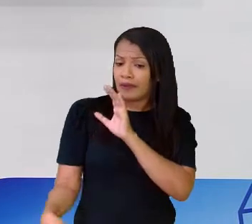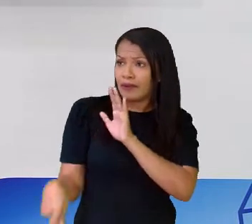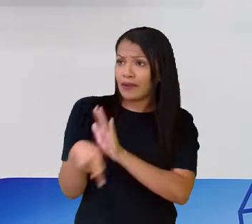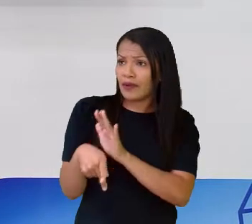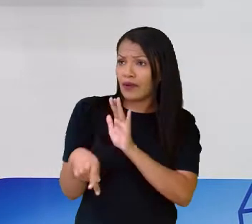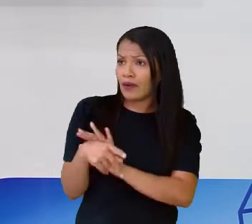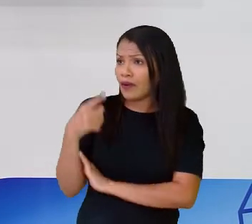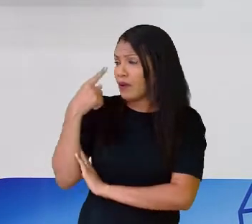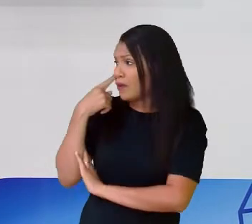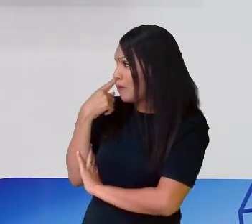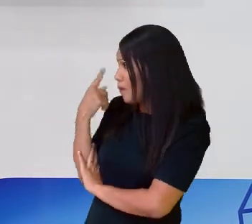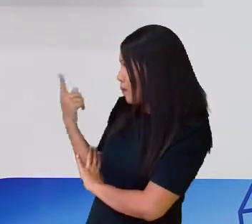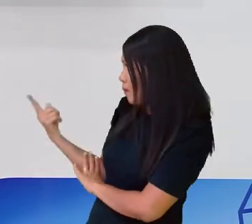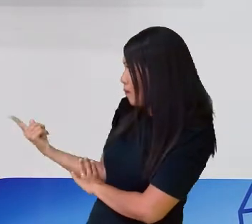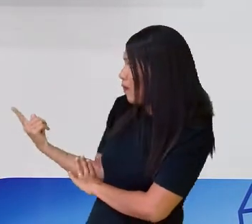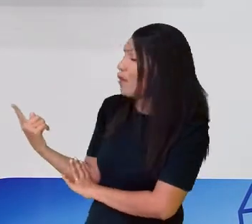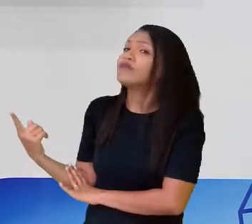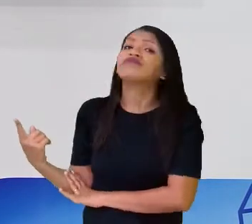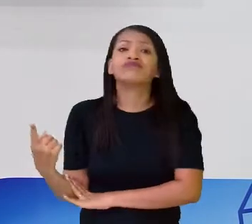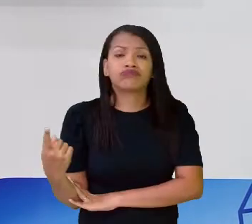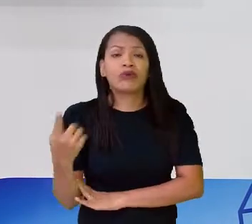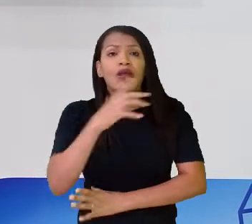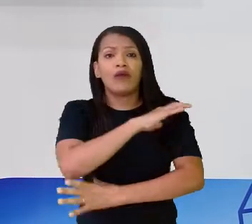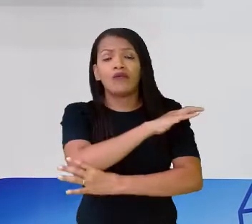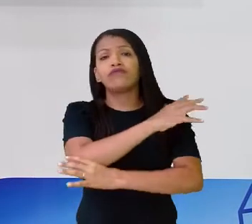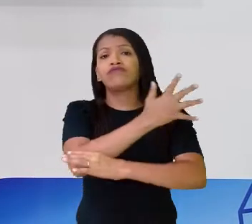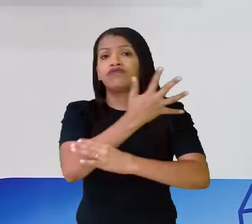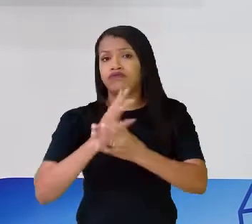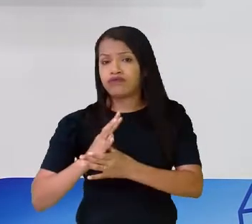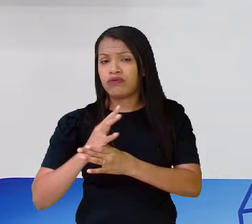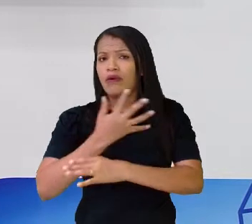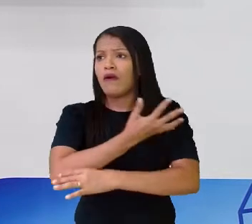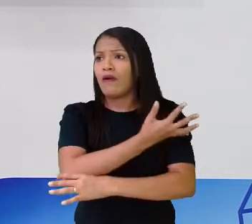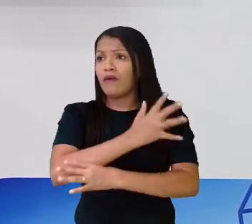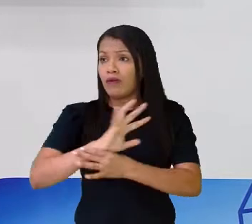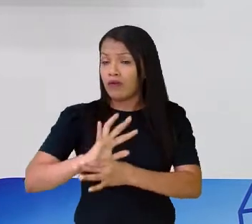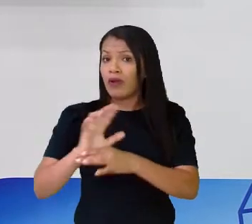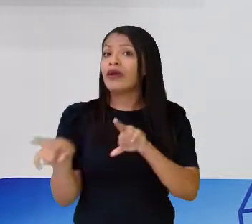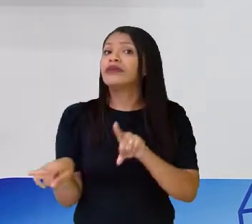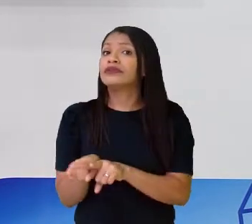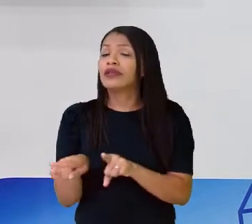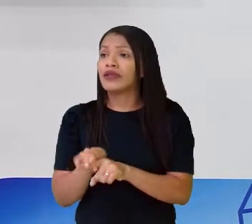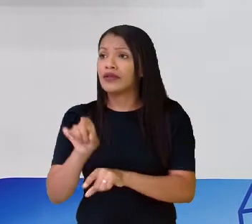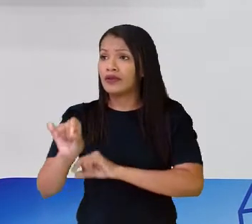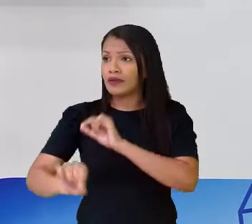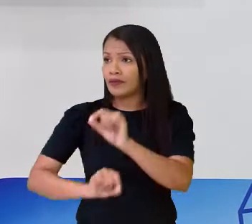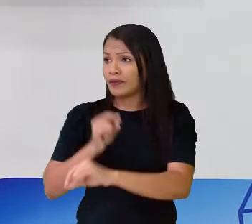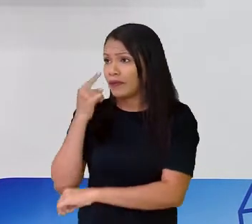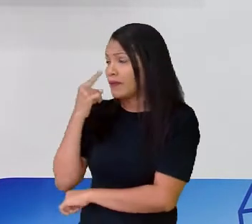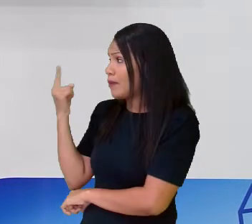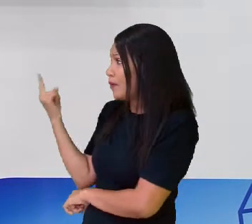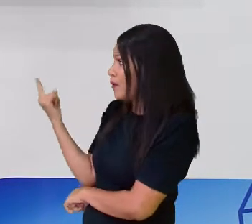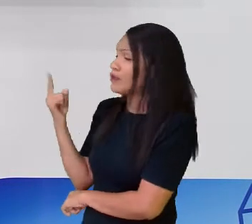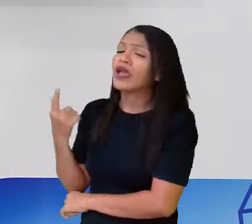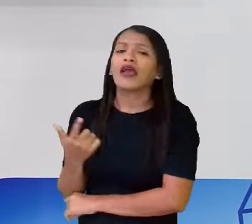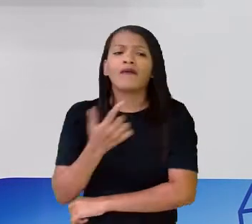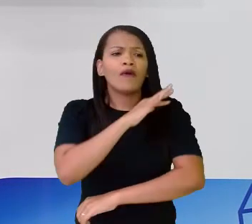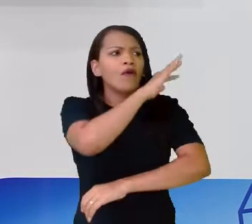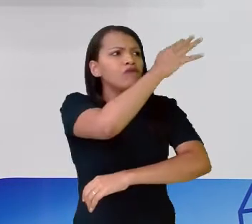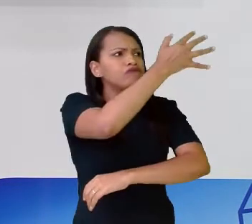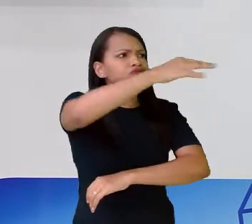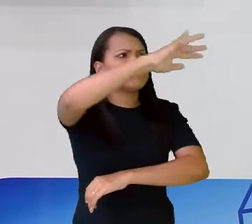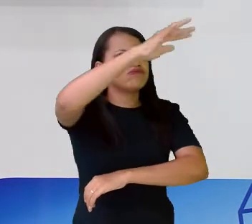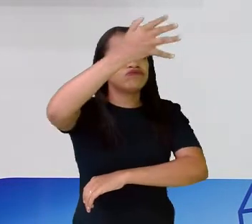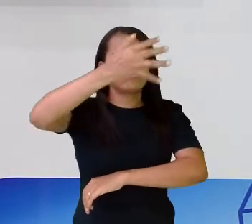olha, é o cerrado. E também a gente encontra, ó, essas matas de galerias, que são essas matas que ficam